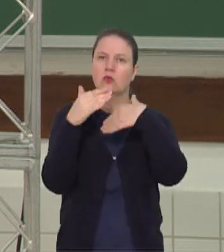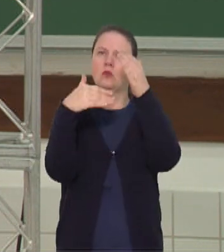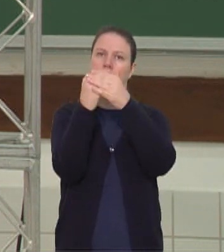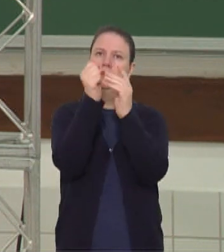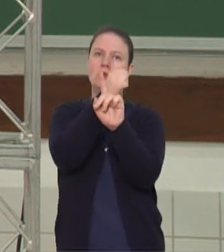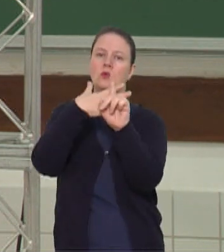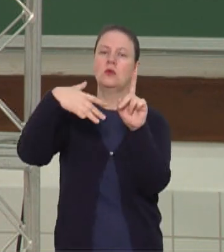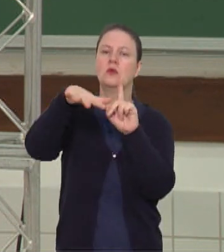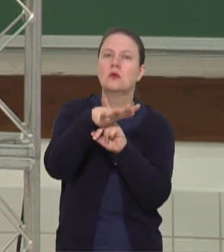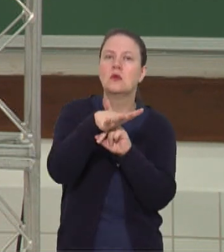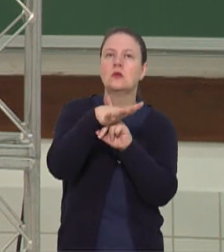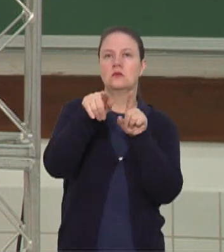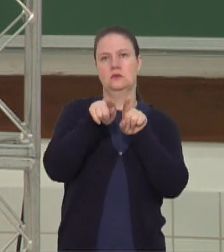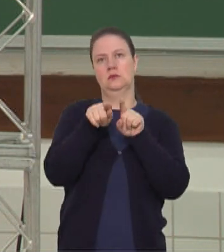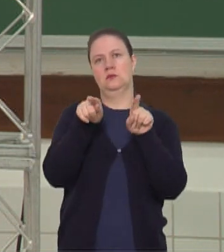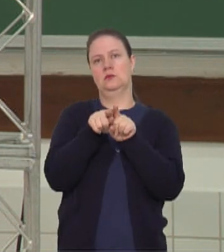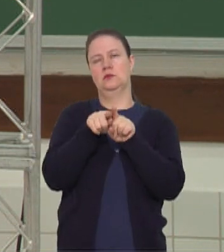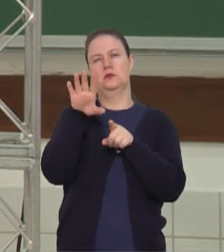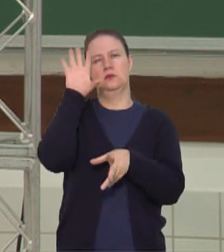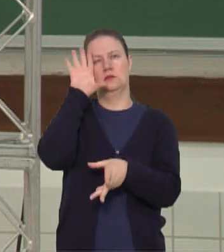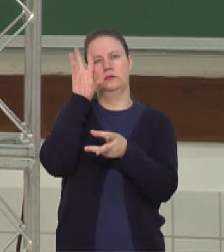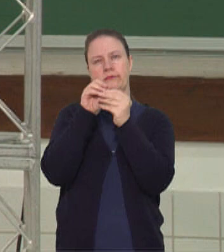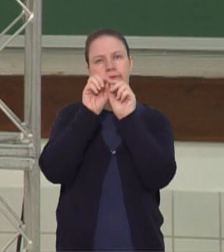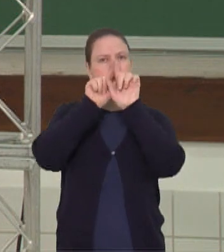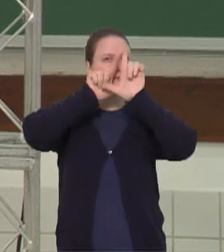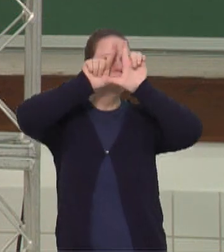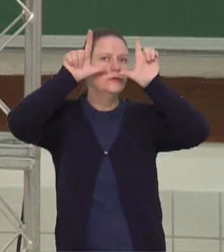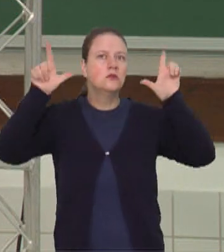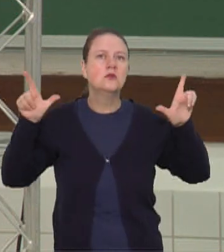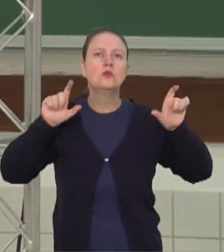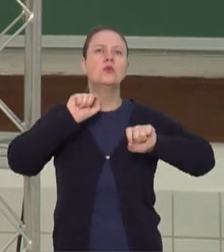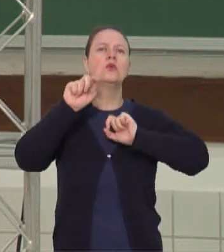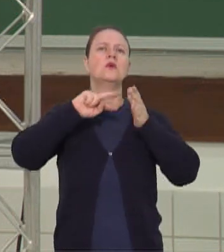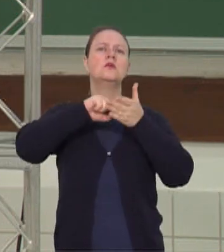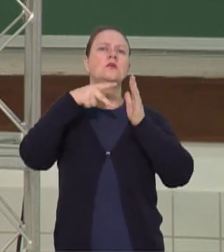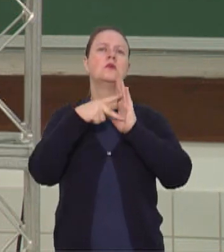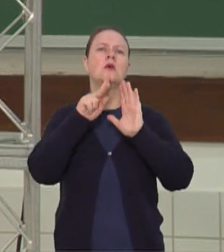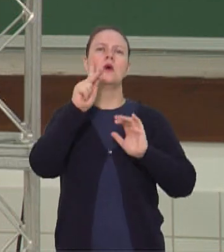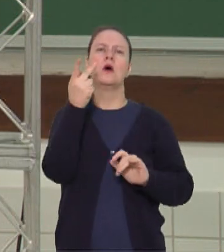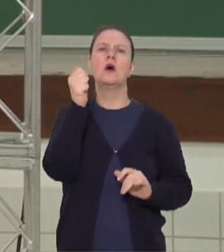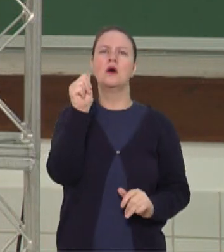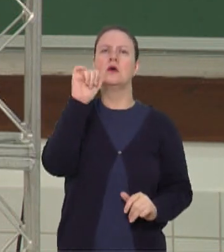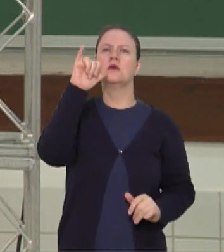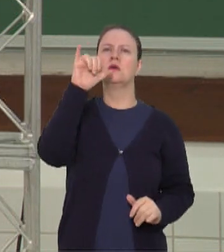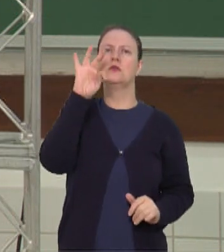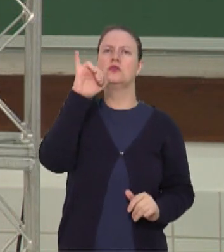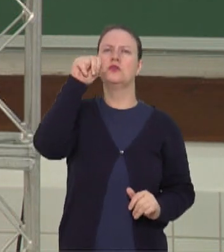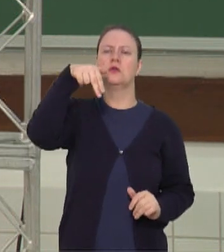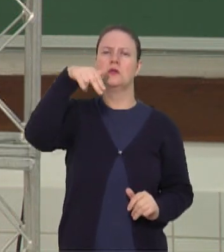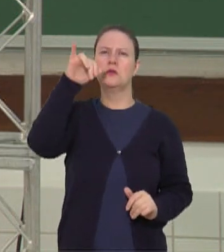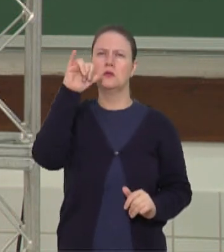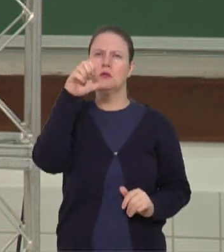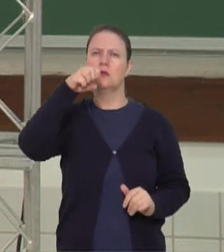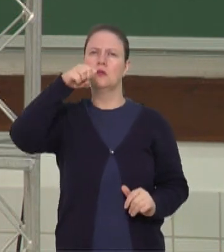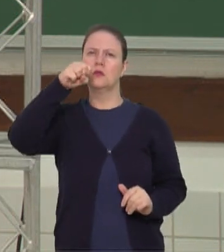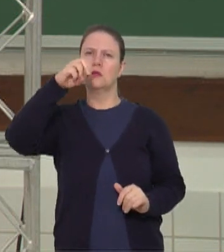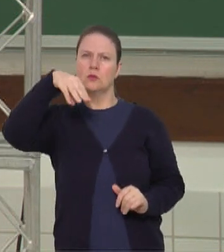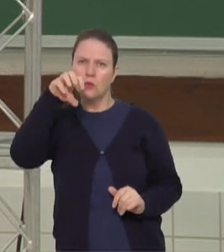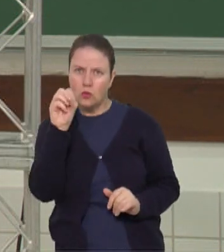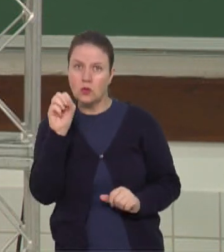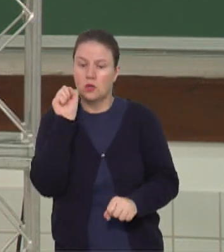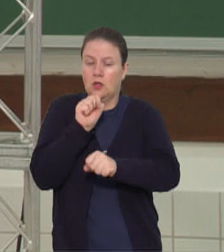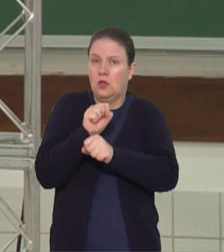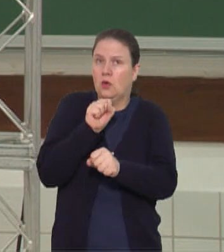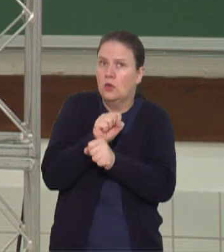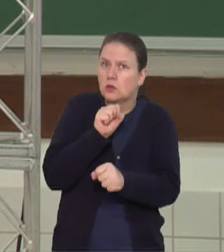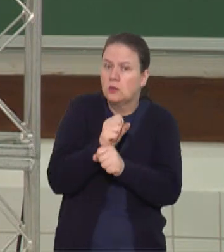da sociedade haitiana. A gente vai entender melhor o que é o haitianismo e qual que é esse conceito e como ele foi criado. Então, eu aguardo